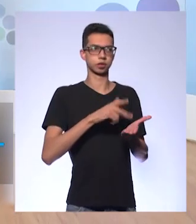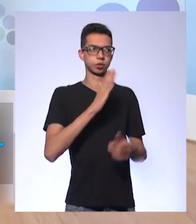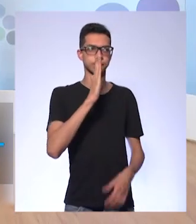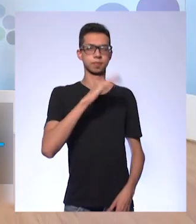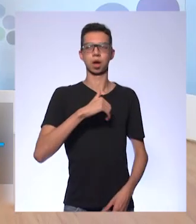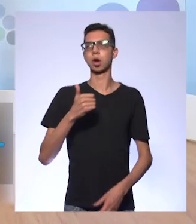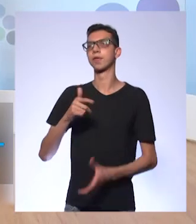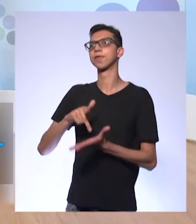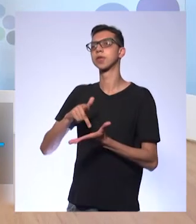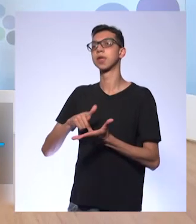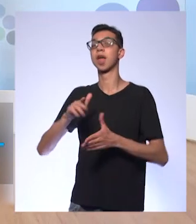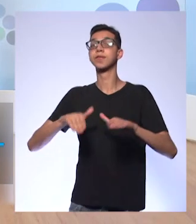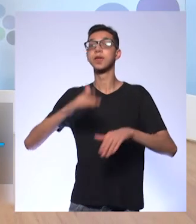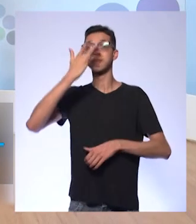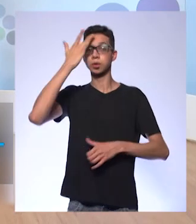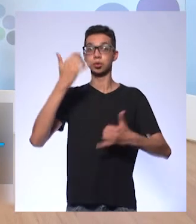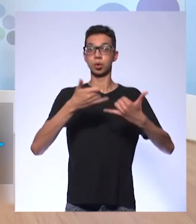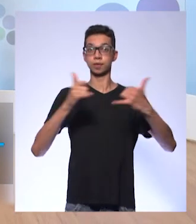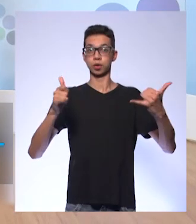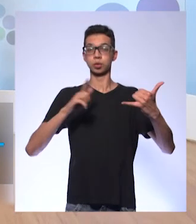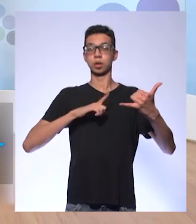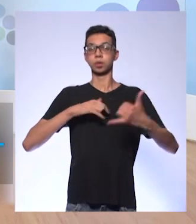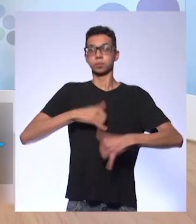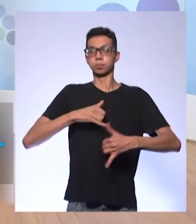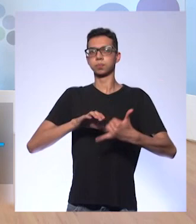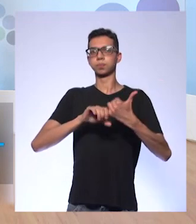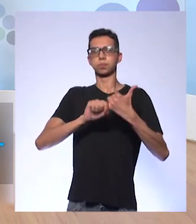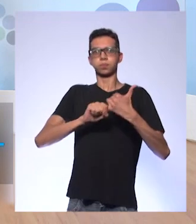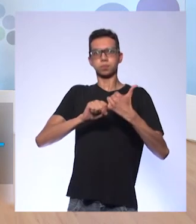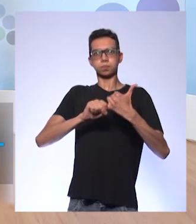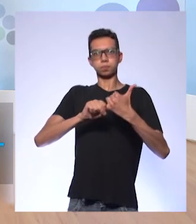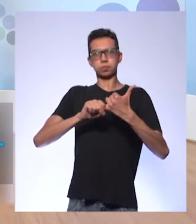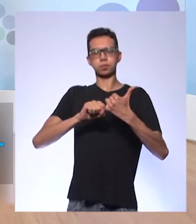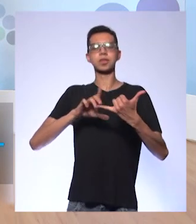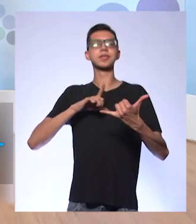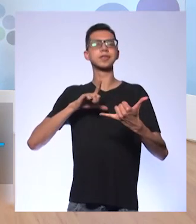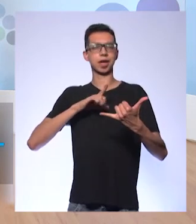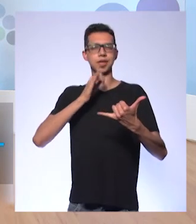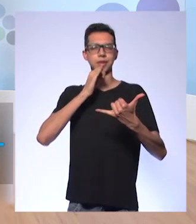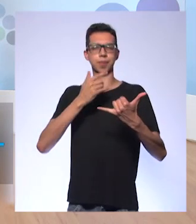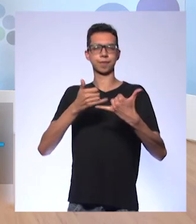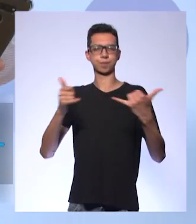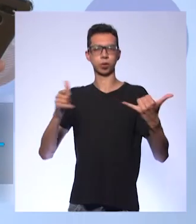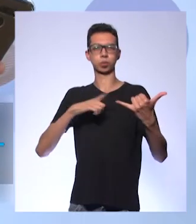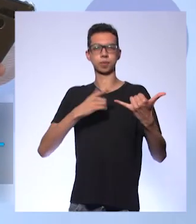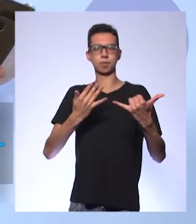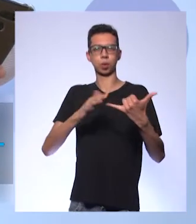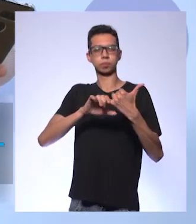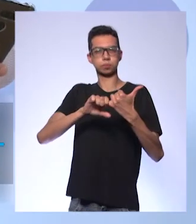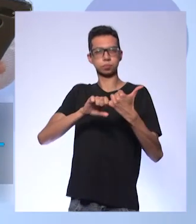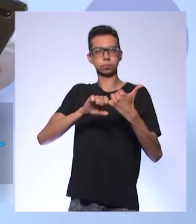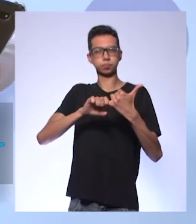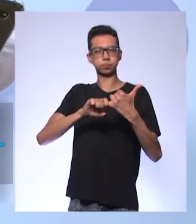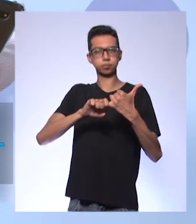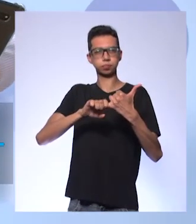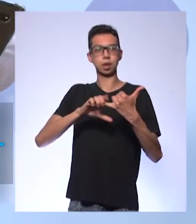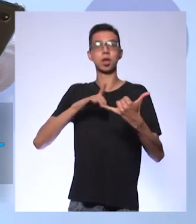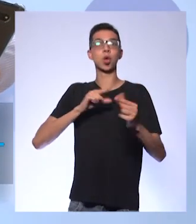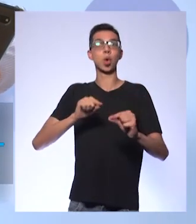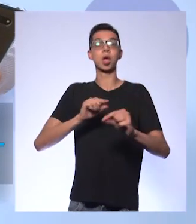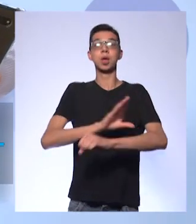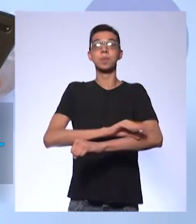ficam grudadas no fio elétrico, né? Quando recebe uma descarga muito forte, né? Ele vai pôr a mão no fio e aí ele sofre uma contração.